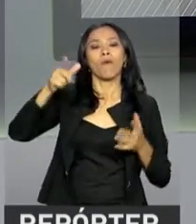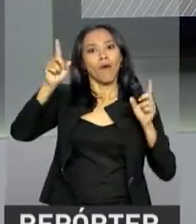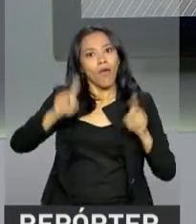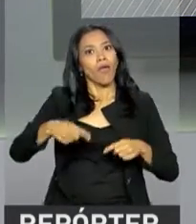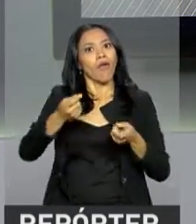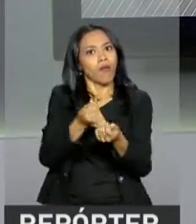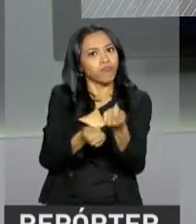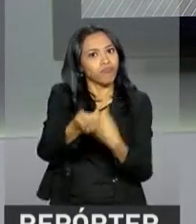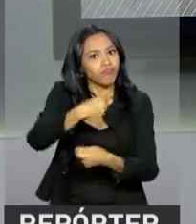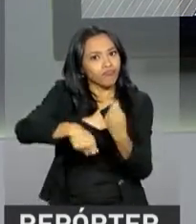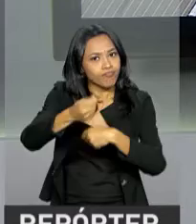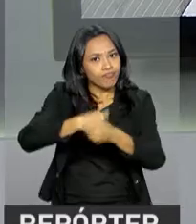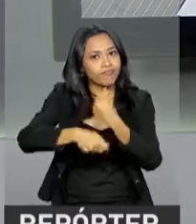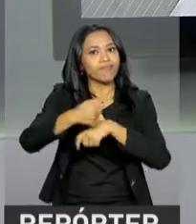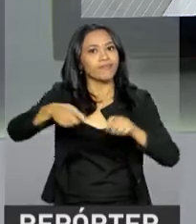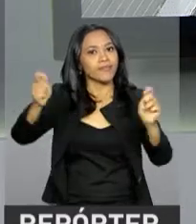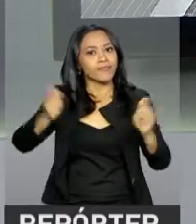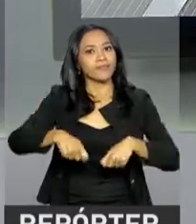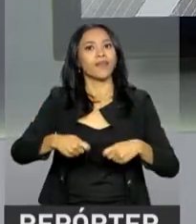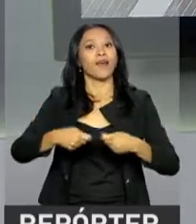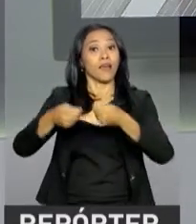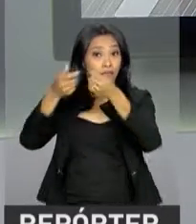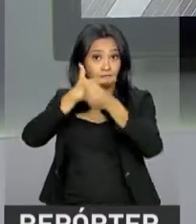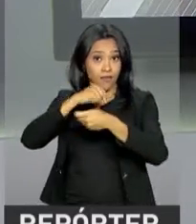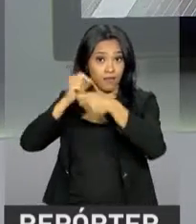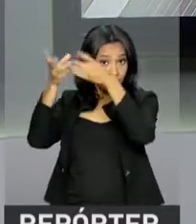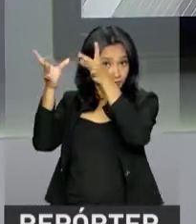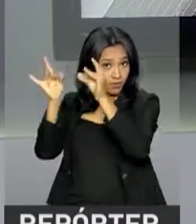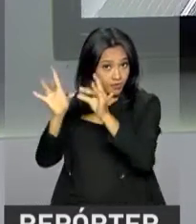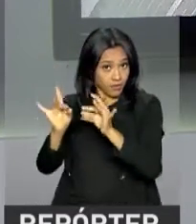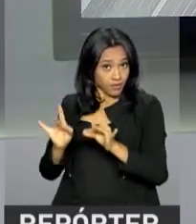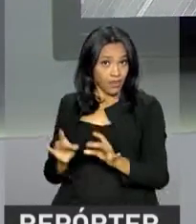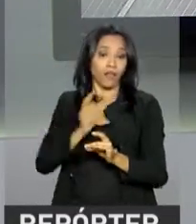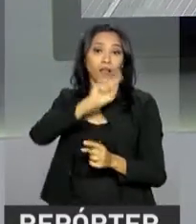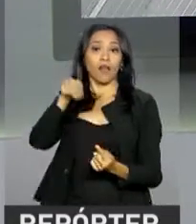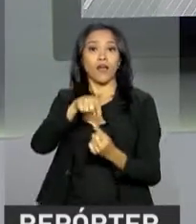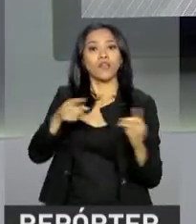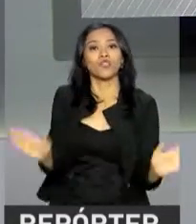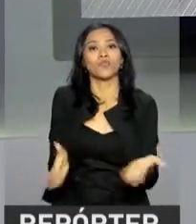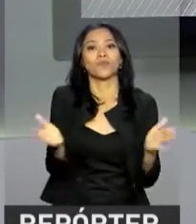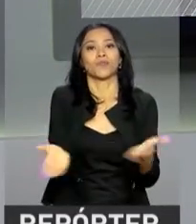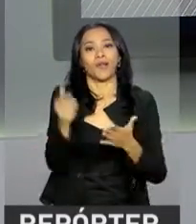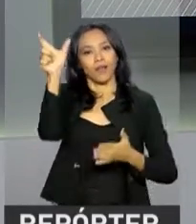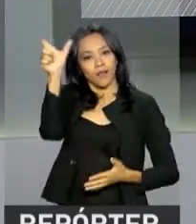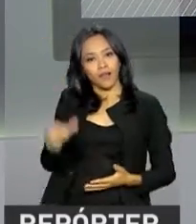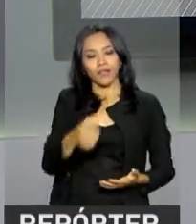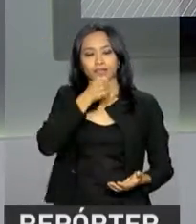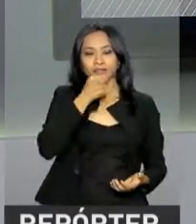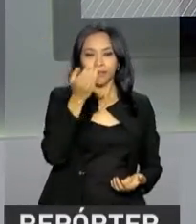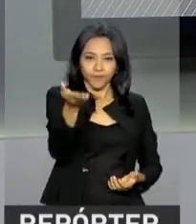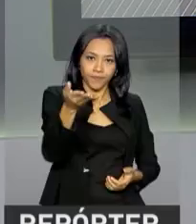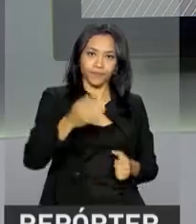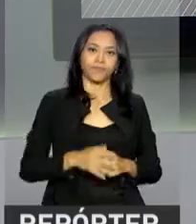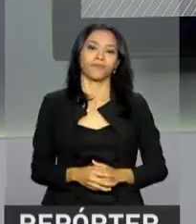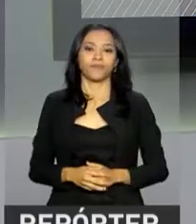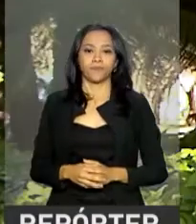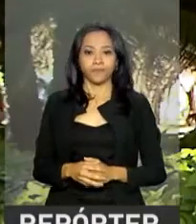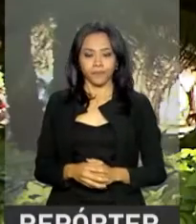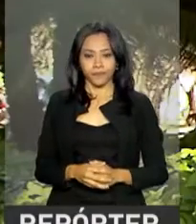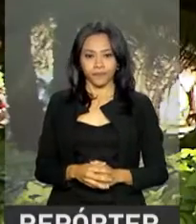e tem traz os detalhes sobre as ações do governo para estimular a produção é a repórter cleide lopes